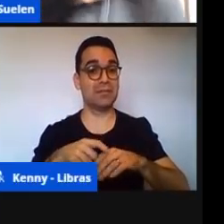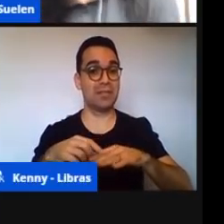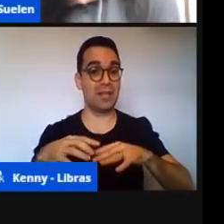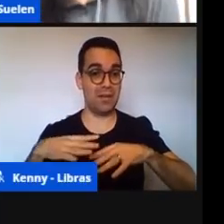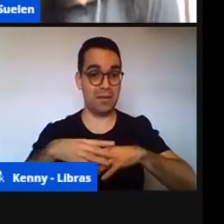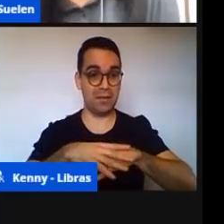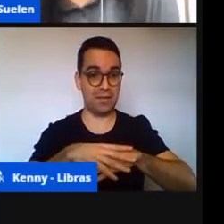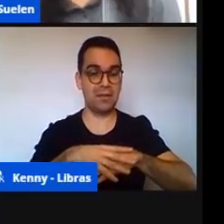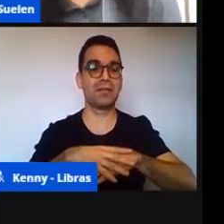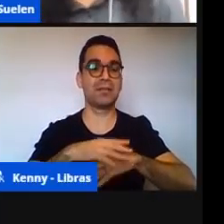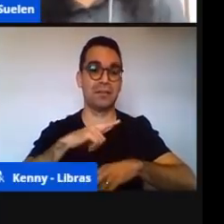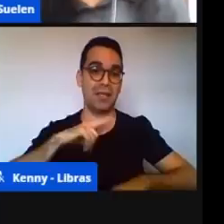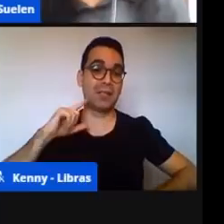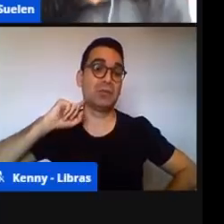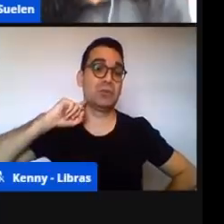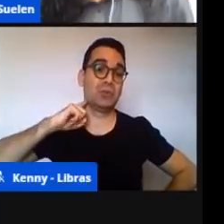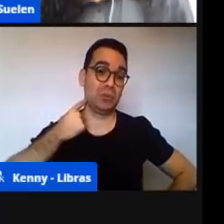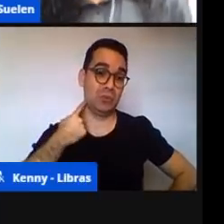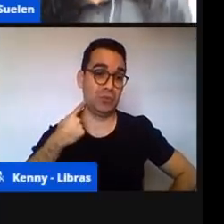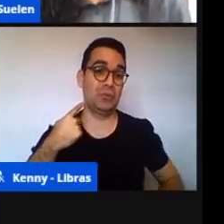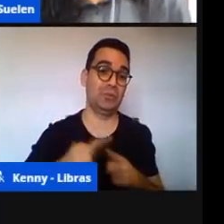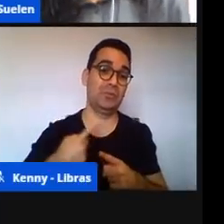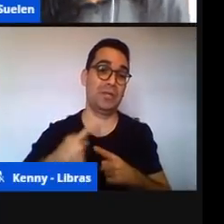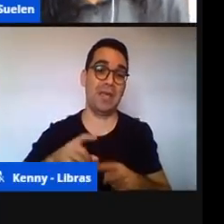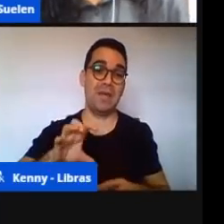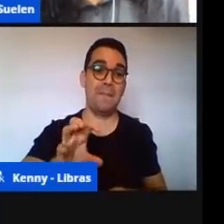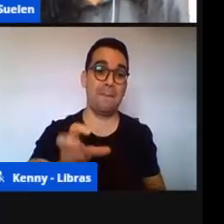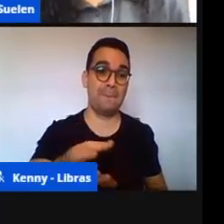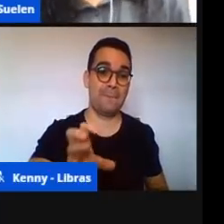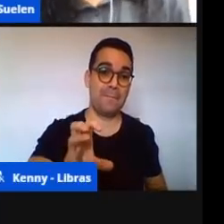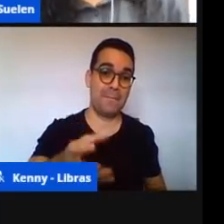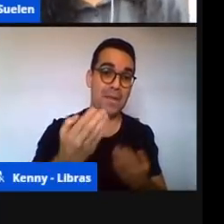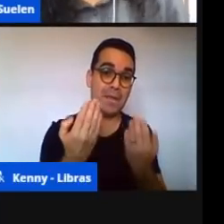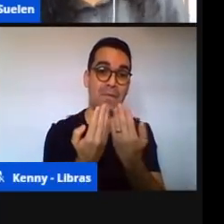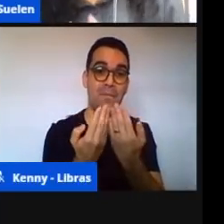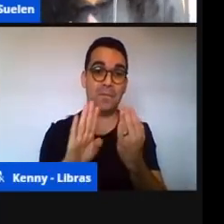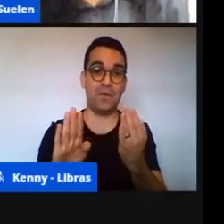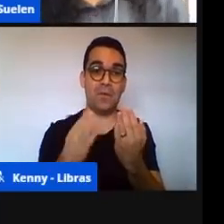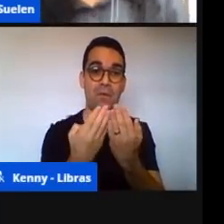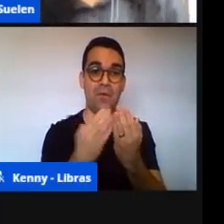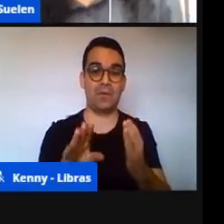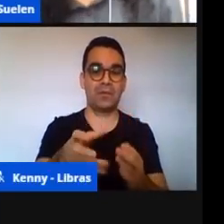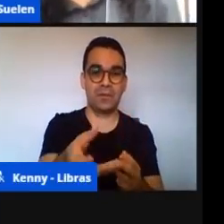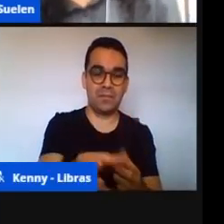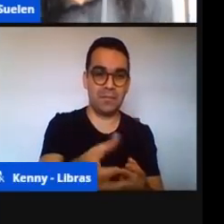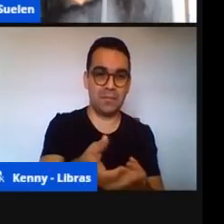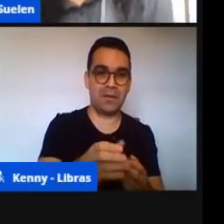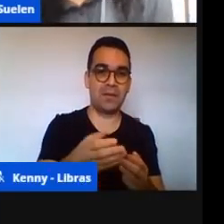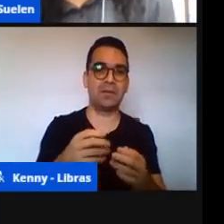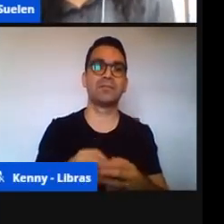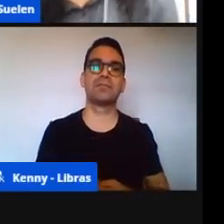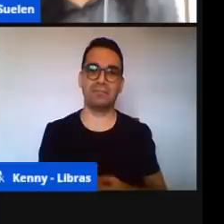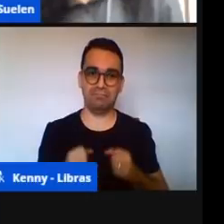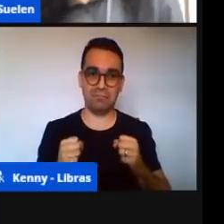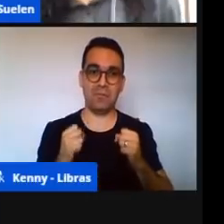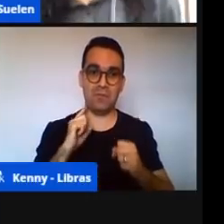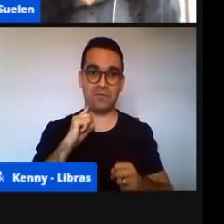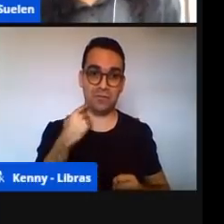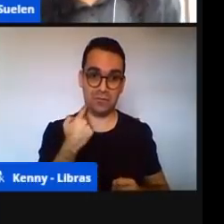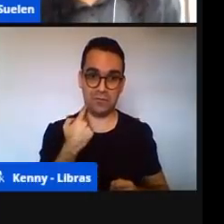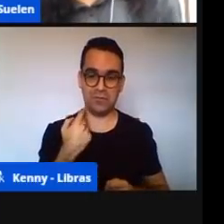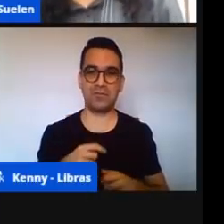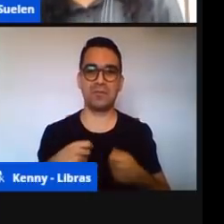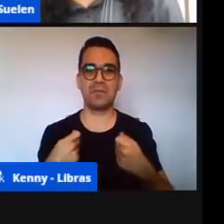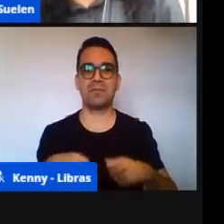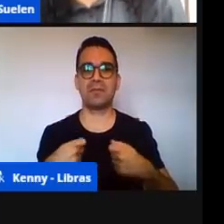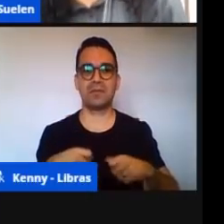bancada, vai tocar num alimento. Então, a utilização da luva, ela pode ser realizada? Pode, mas tem que ser realizada